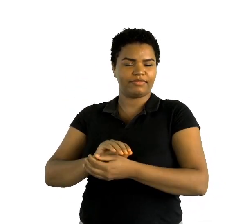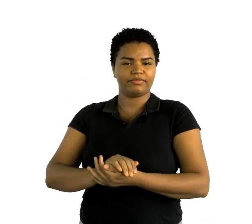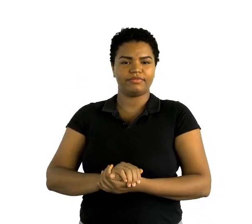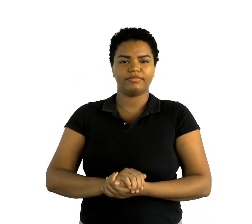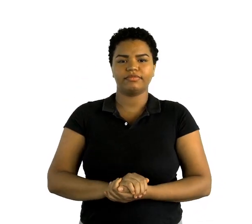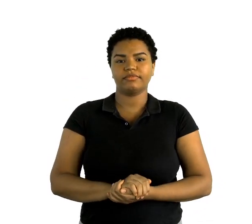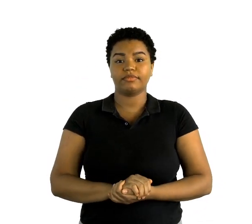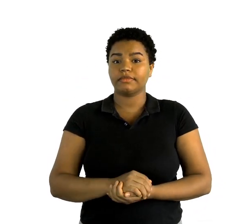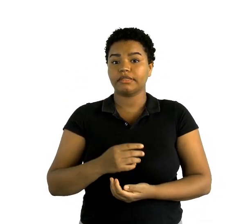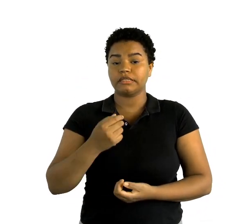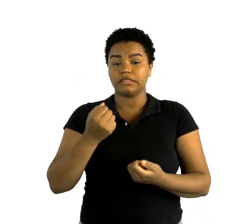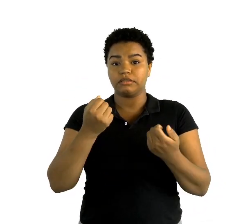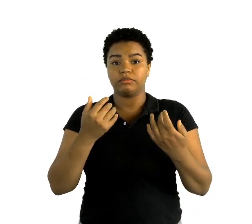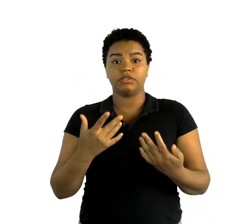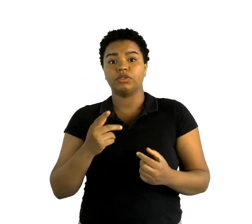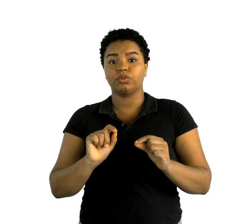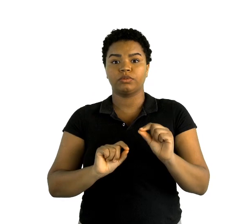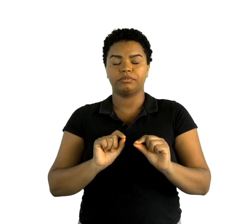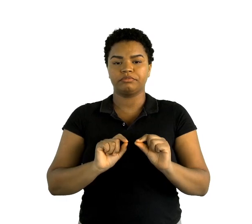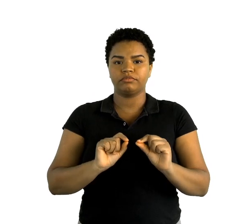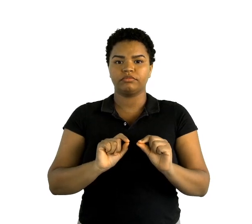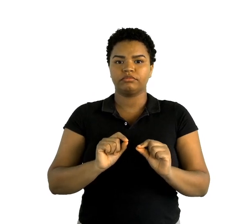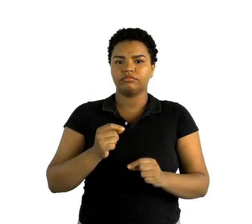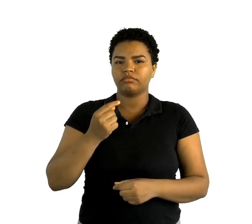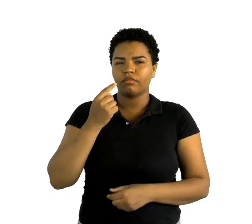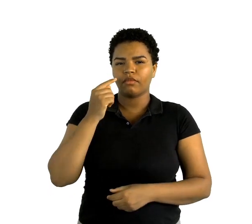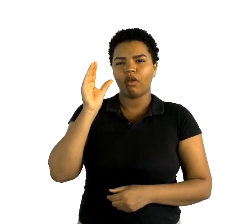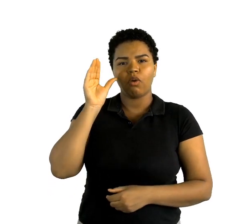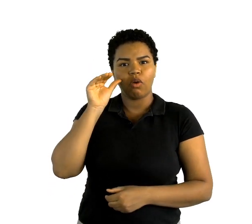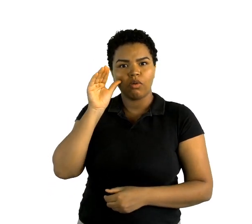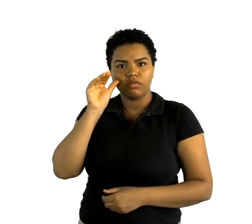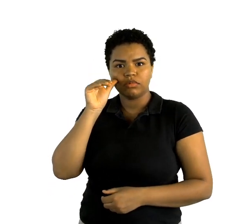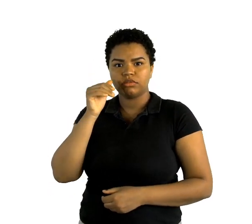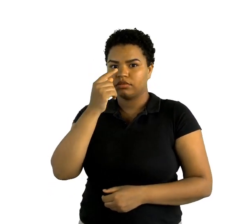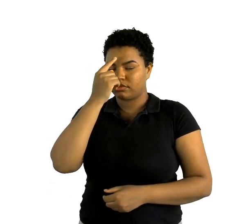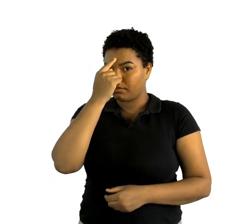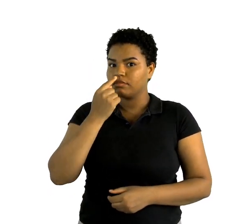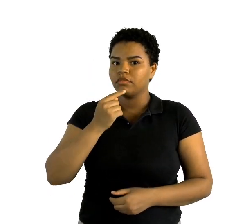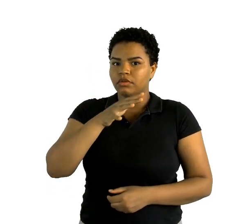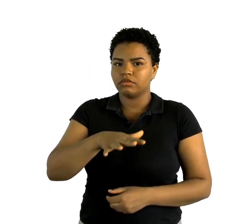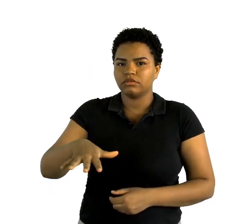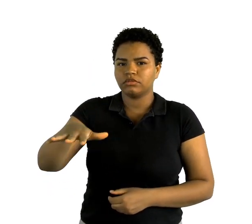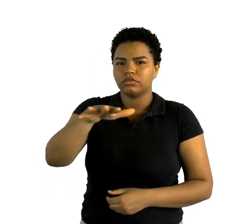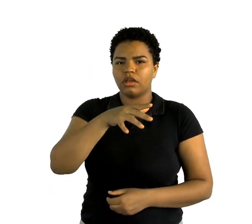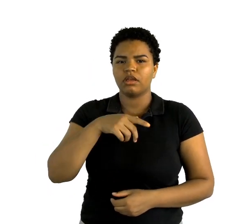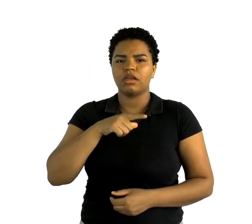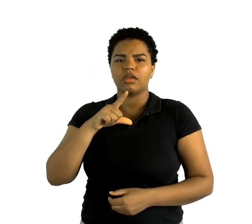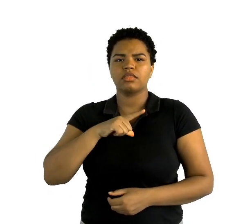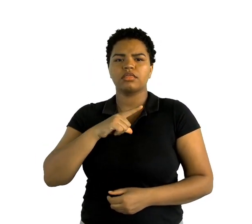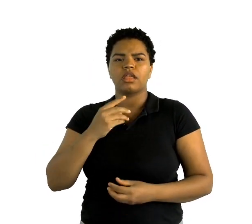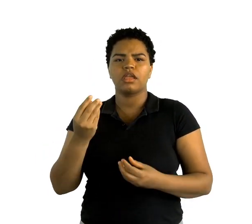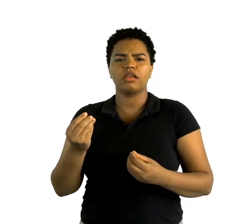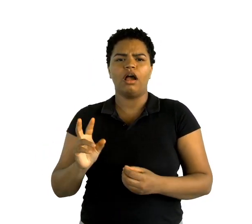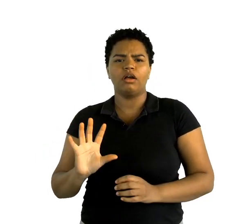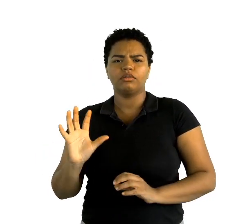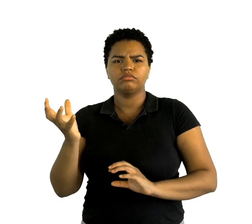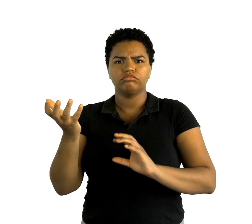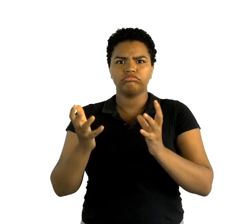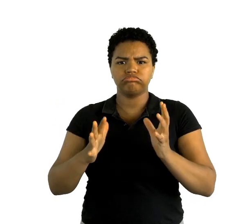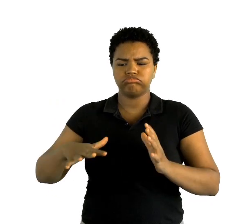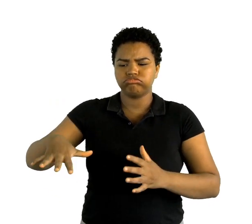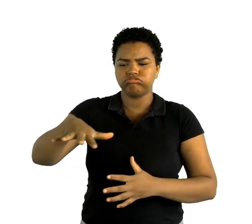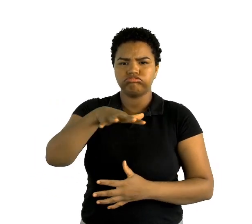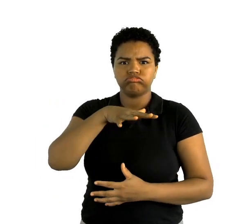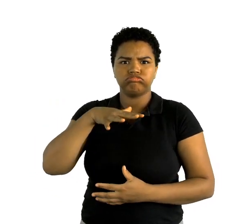fala o seguinte: observando uma paisagem, é possível identificar diversos eventos que atuam sobre um